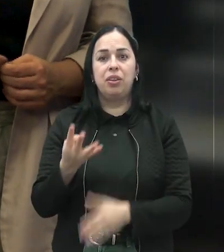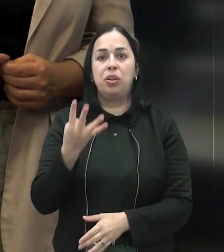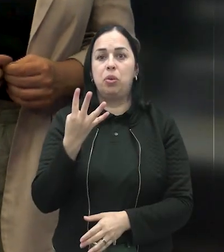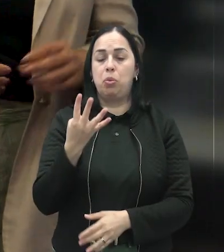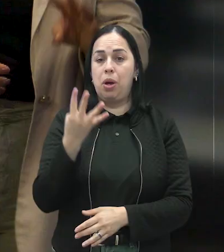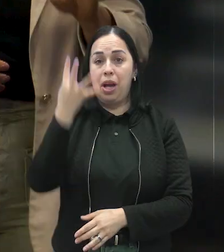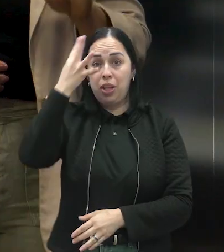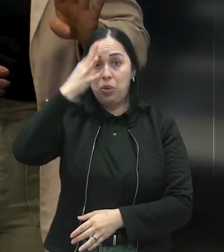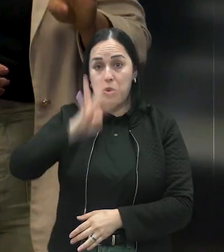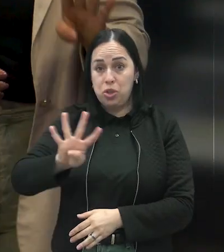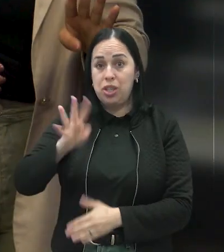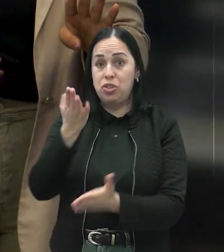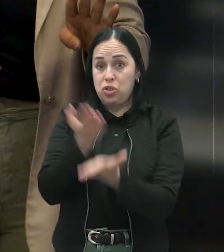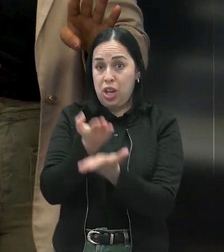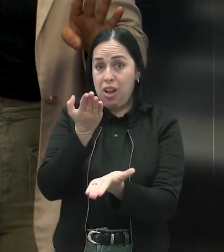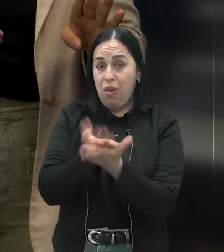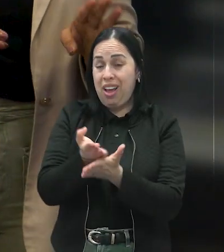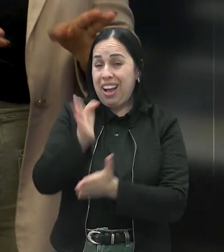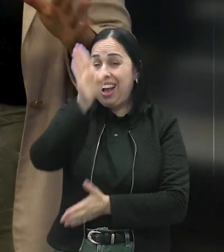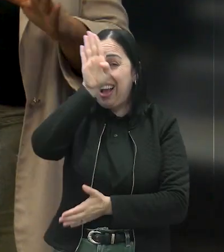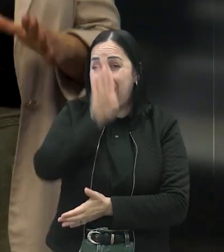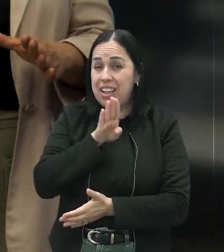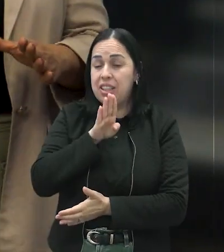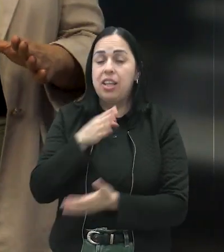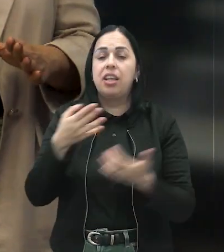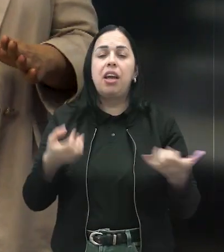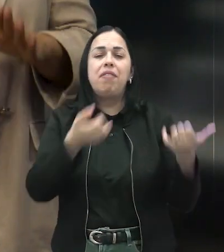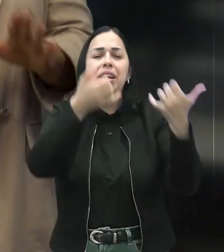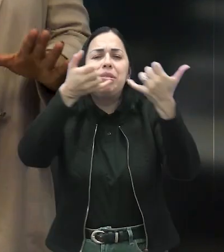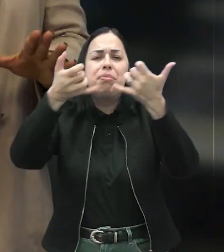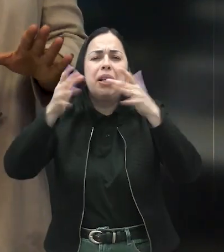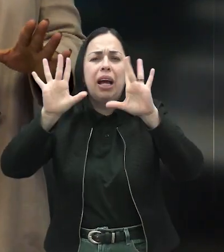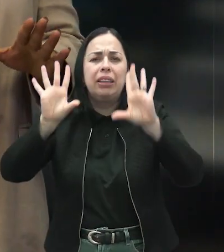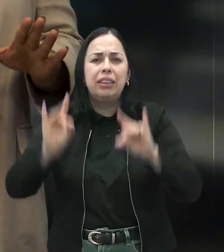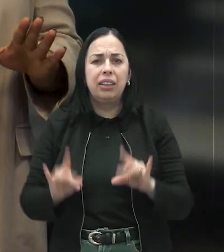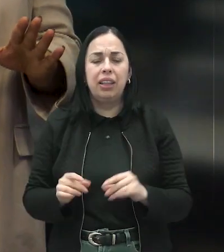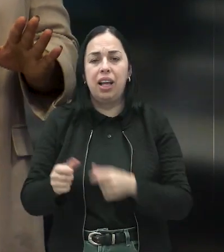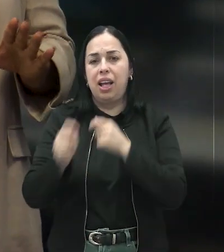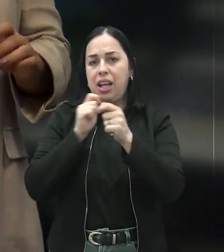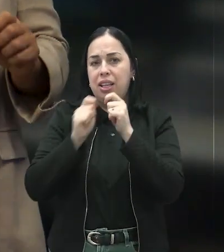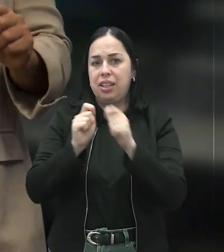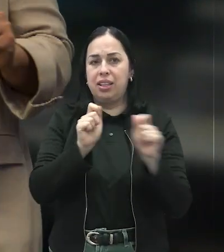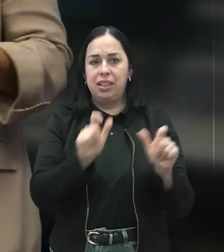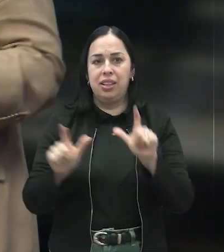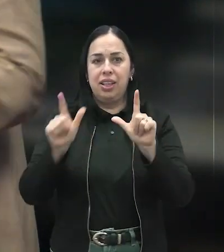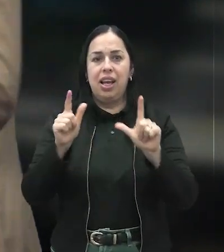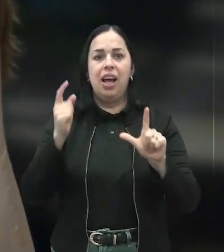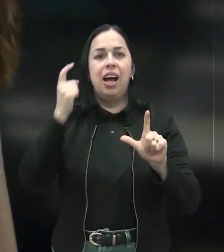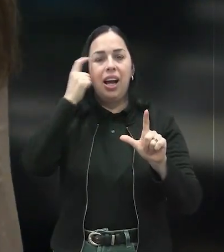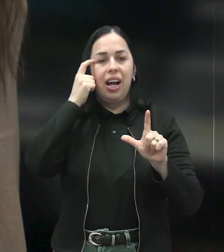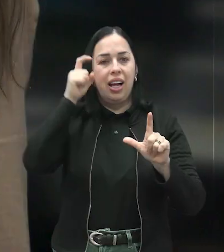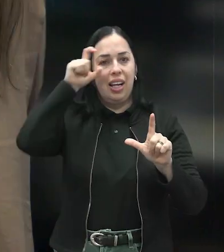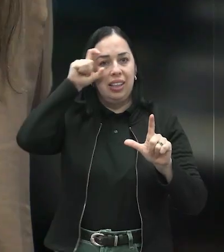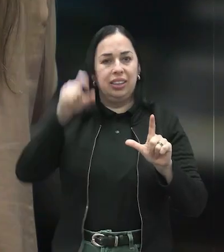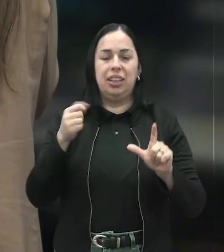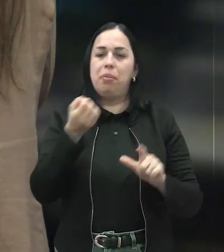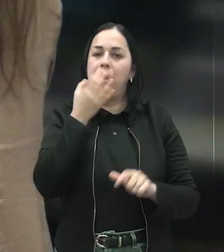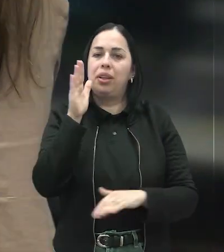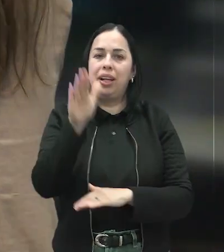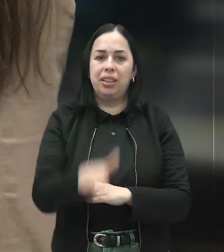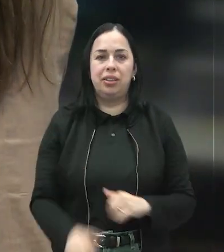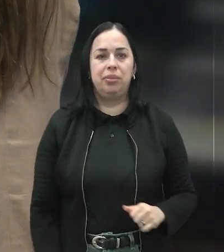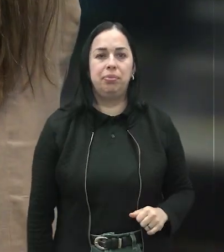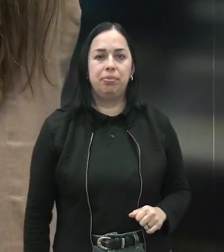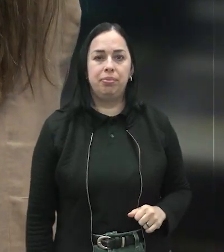vai oferecer 4 dias de aulas gratuitas. Quem vai trazer as informações para a gente é a repórter Ana Vitória Caxias.